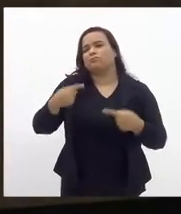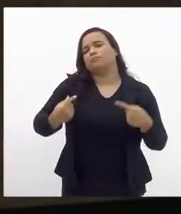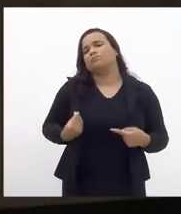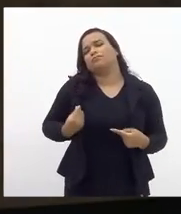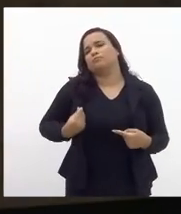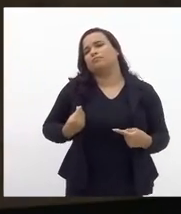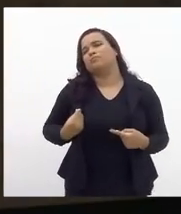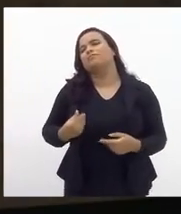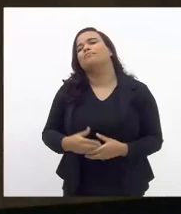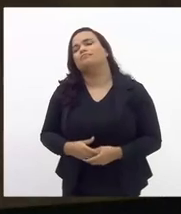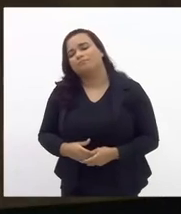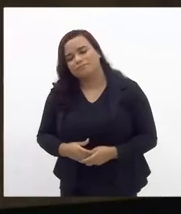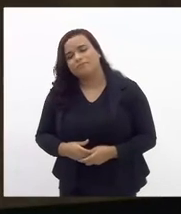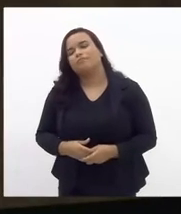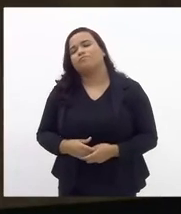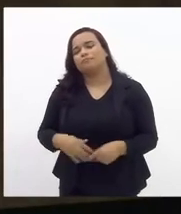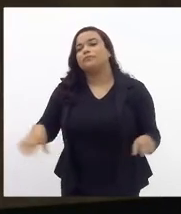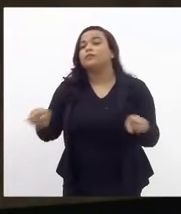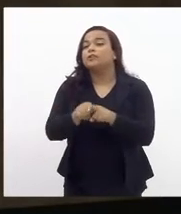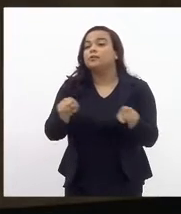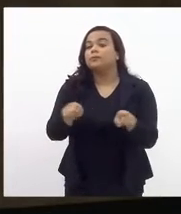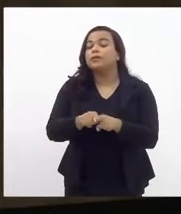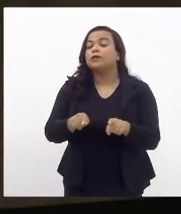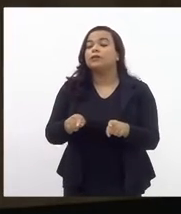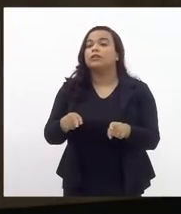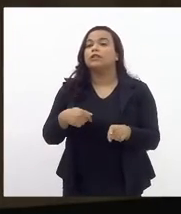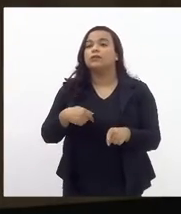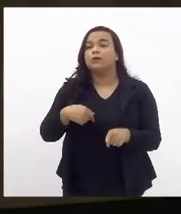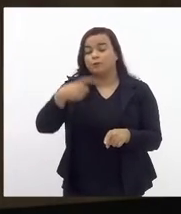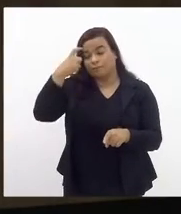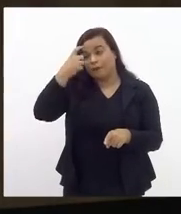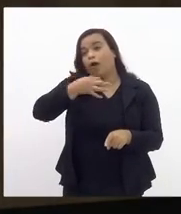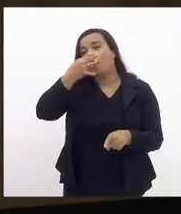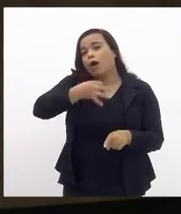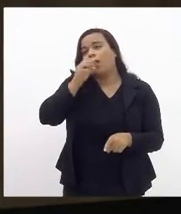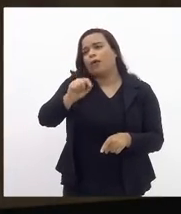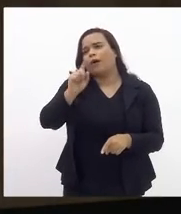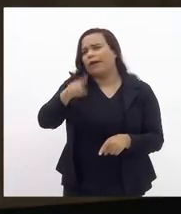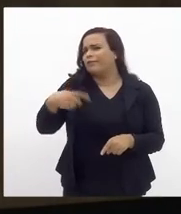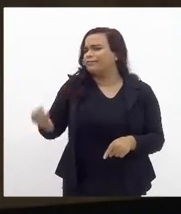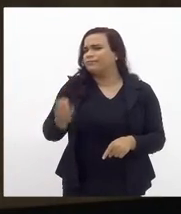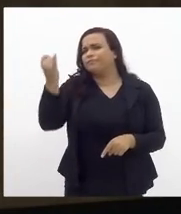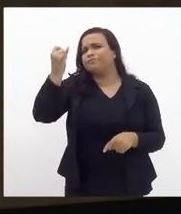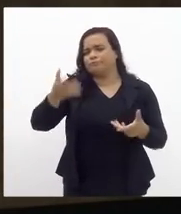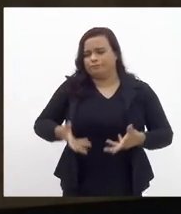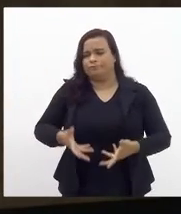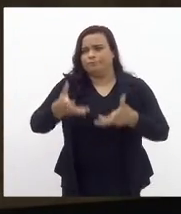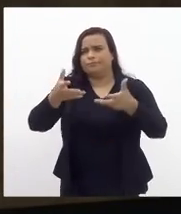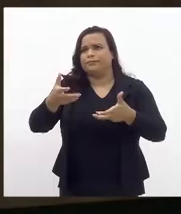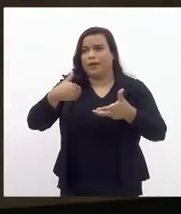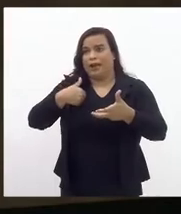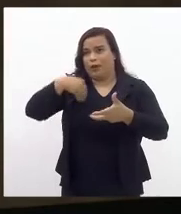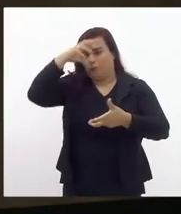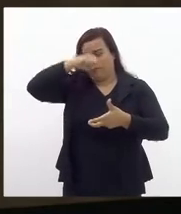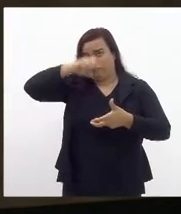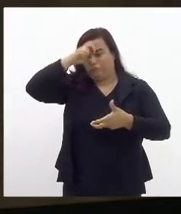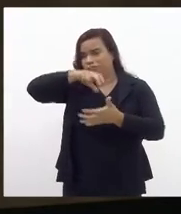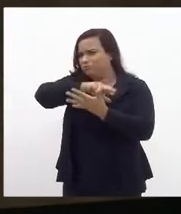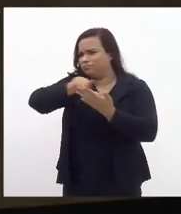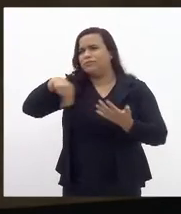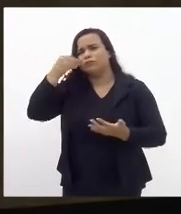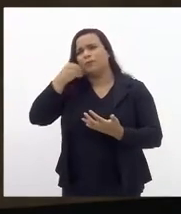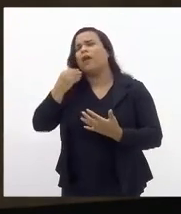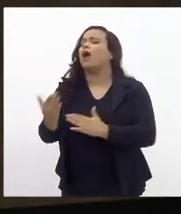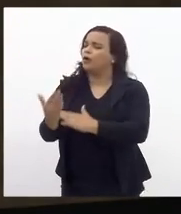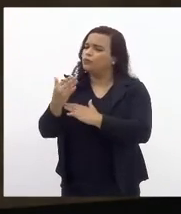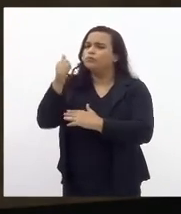vida parlamentar. Eu, inclusive, considero um dos grandes ganhos da minha experiência aqui nessa casa parlamentar